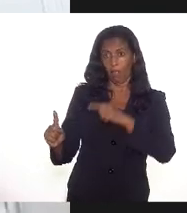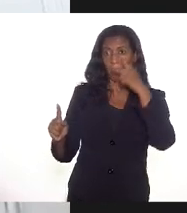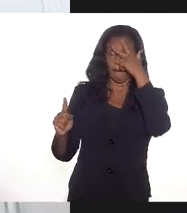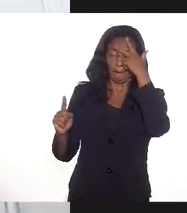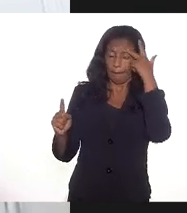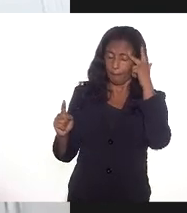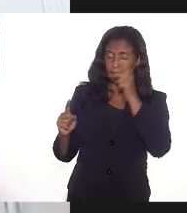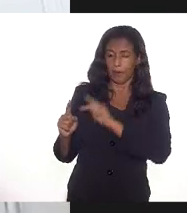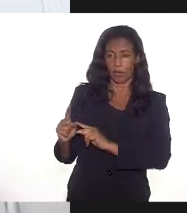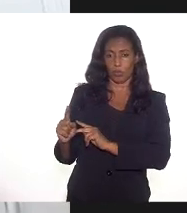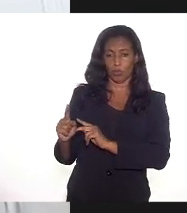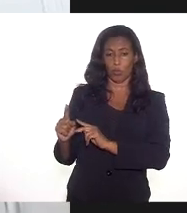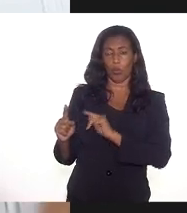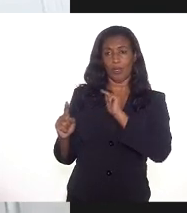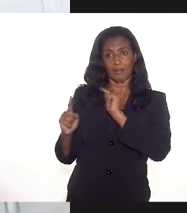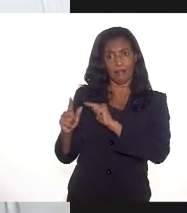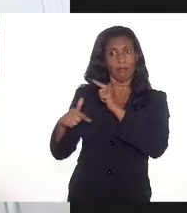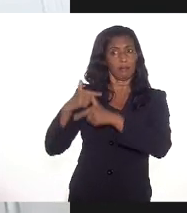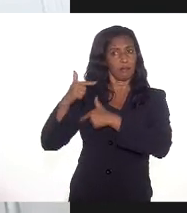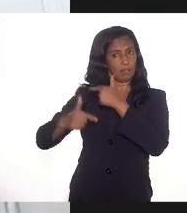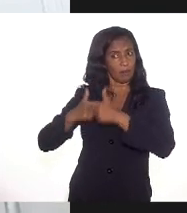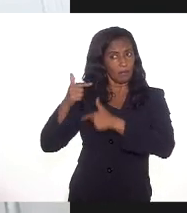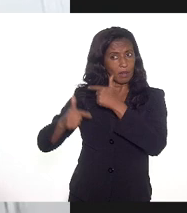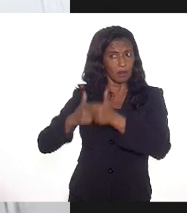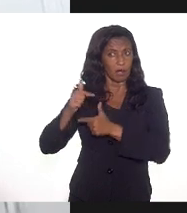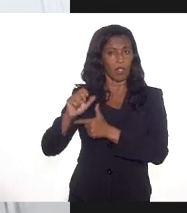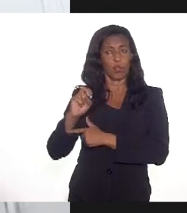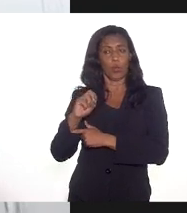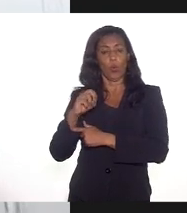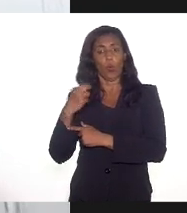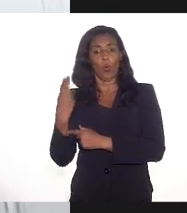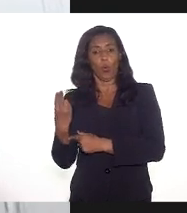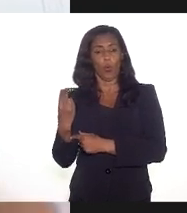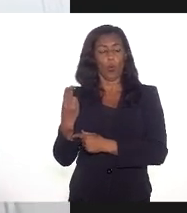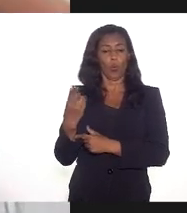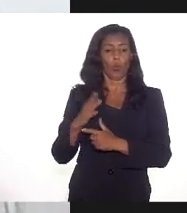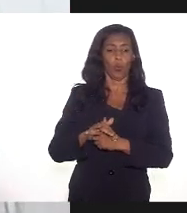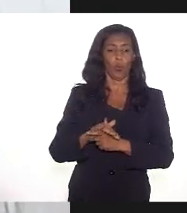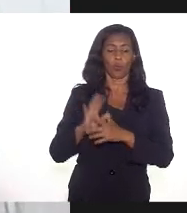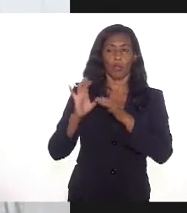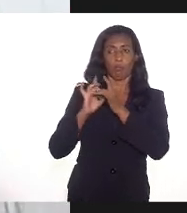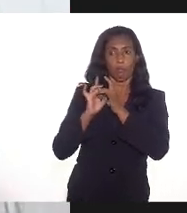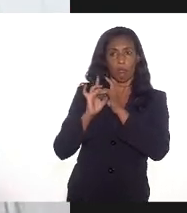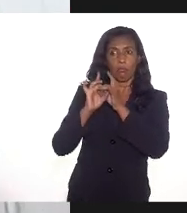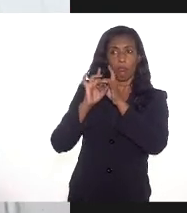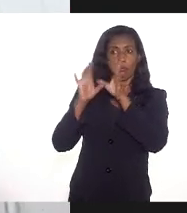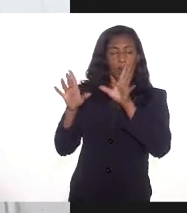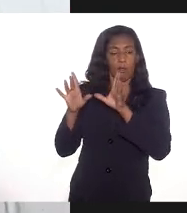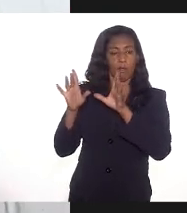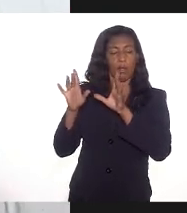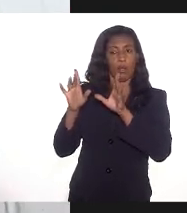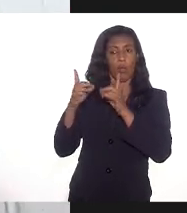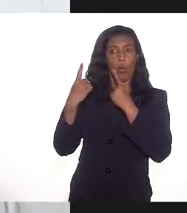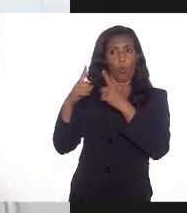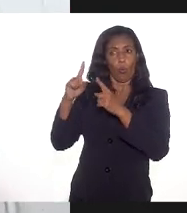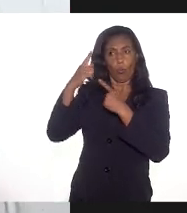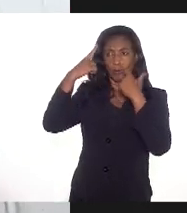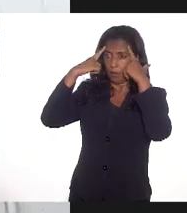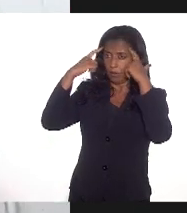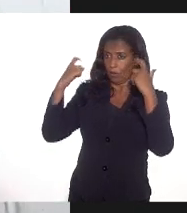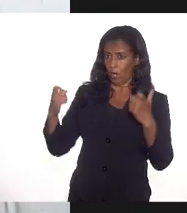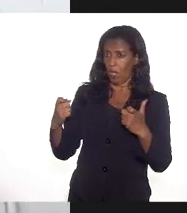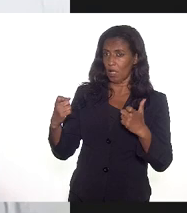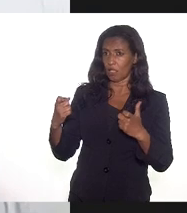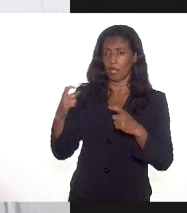ou no seu ofício policial ou então exercendo a sua... A democratização da legítima defesa, ela não vai ser